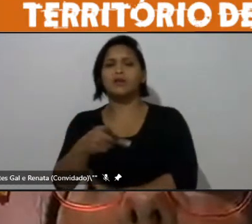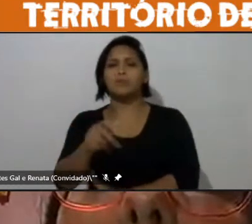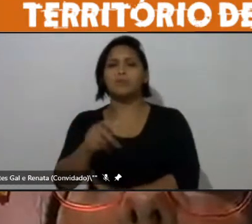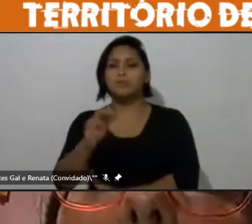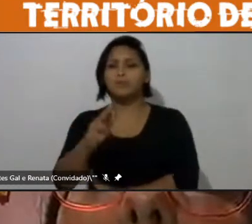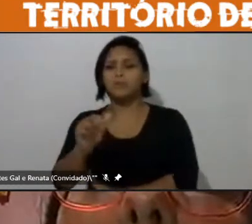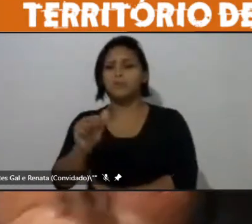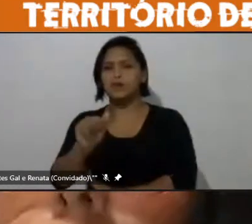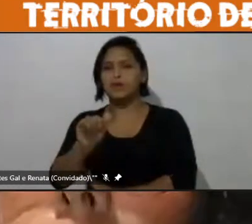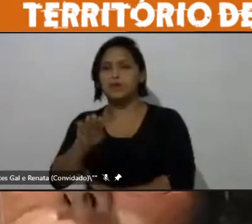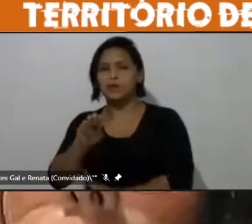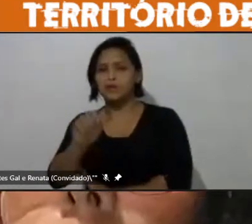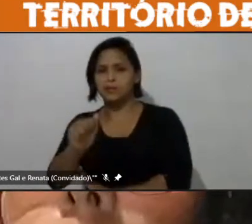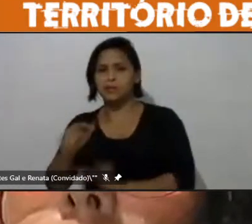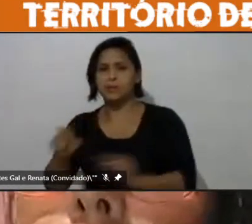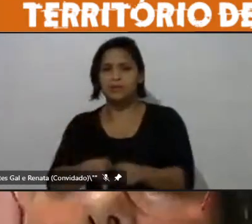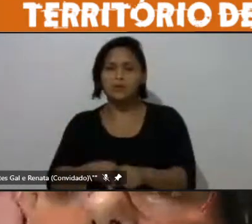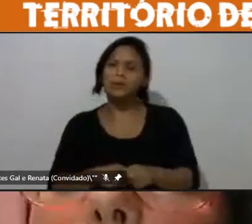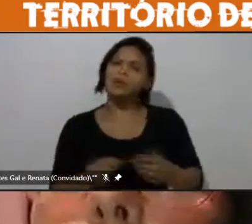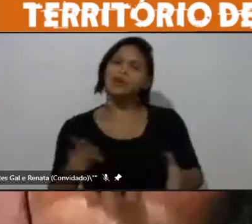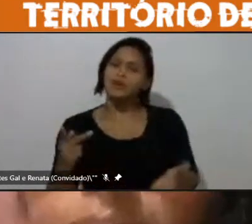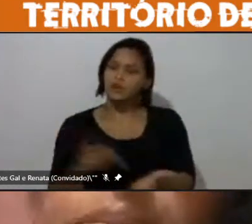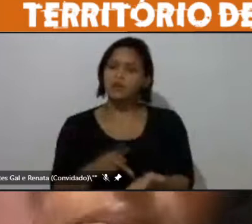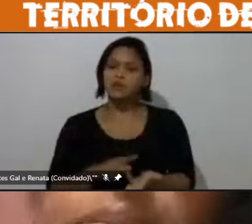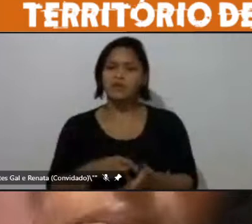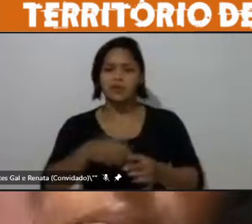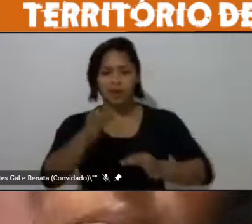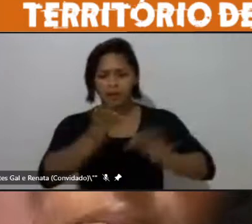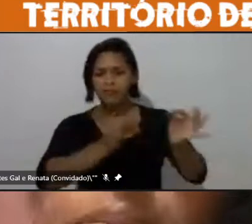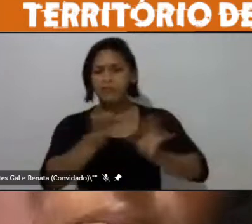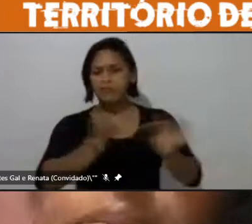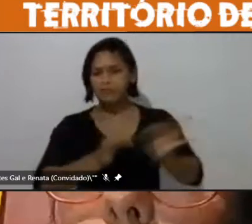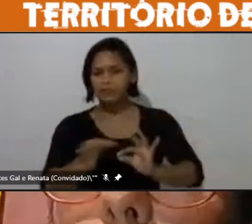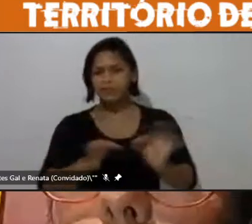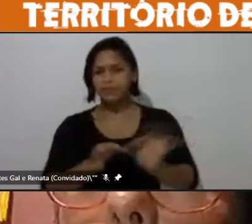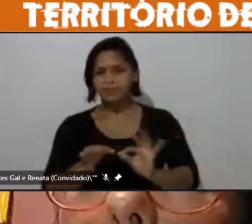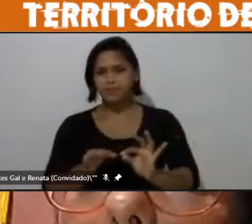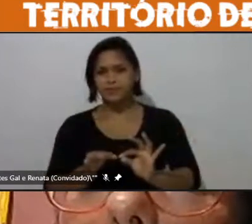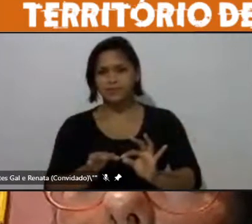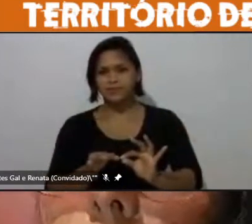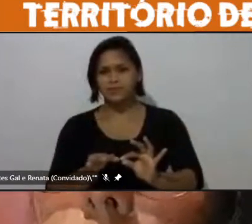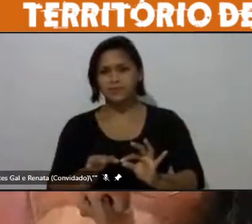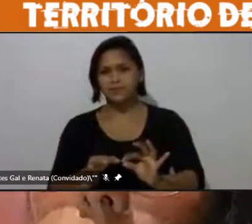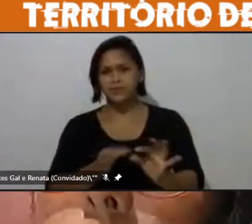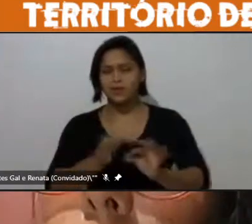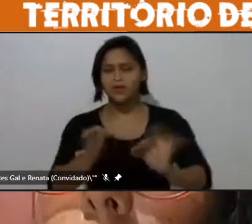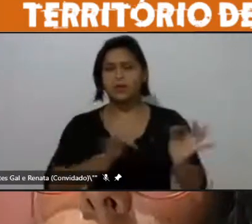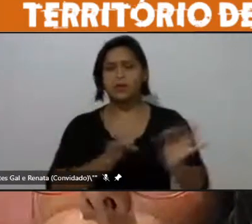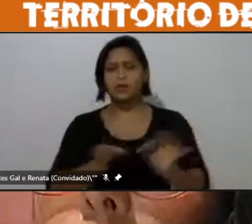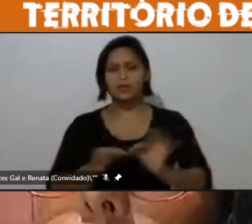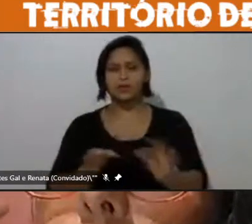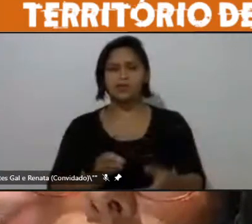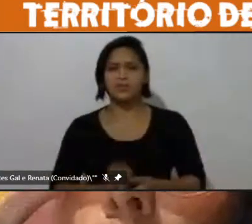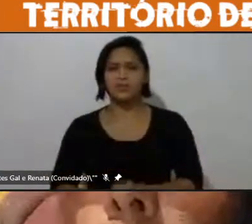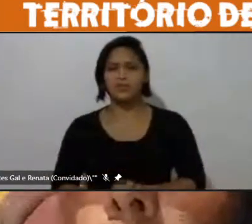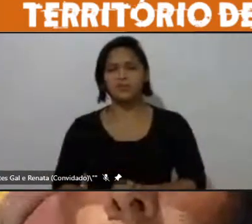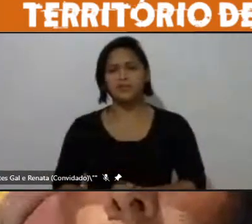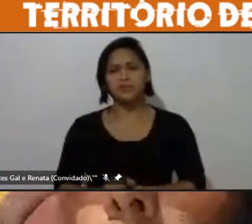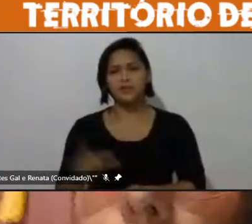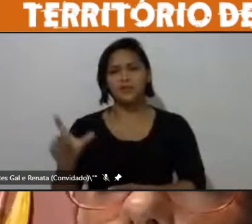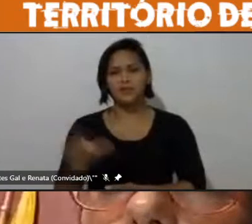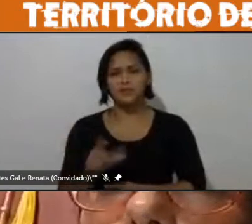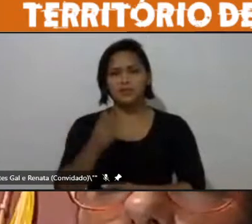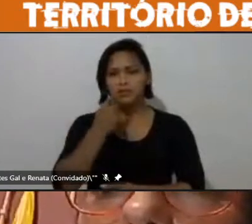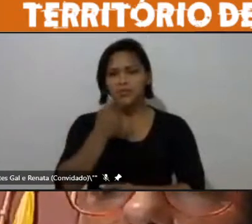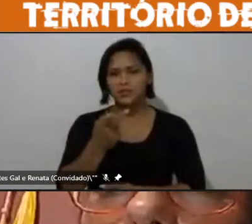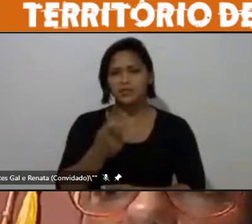próximos. E, na verdade, eu preparei, né, falar um pouquinho bem breve aqui, né, para que vocês possam entender um pouco